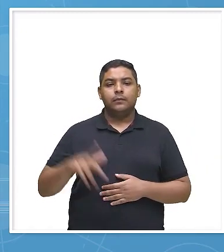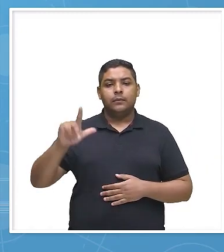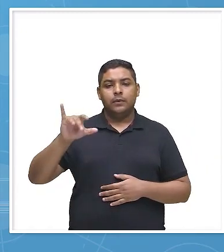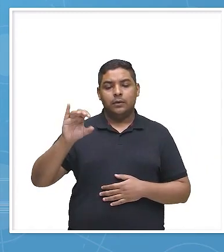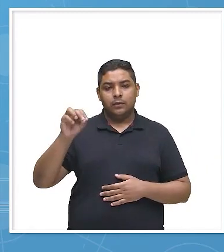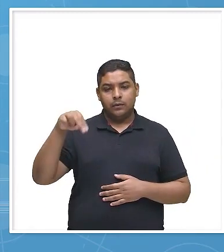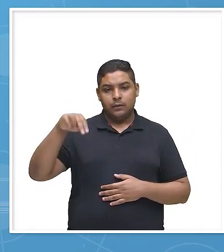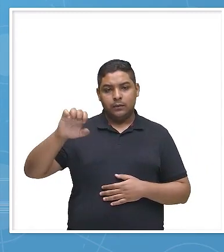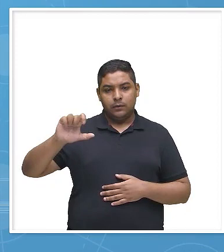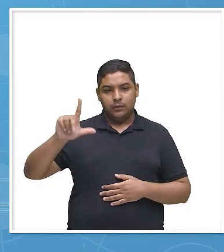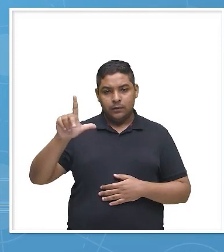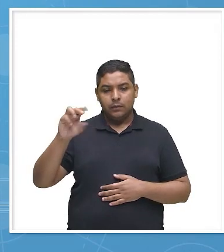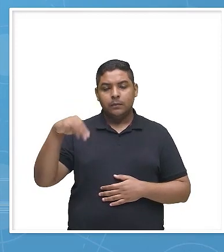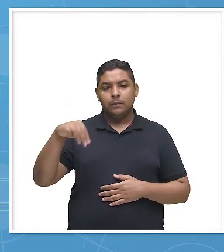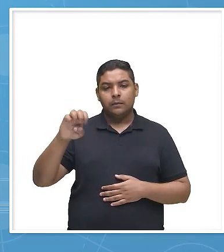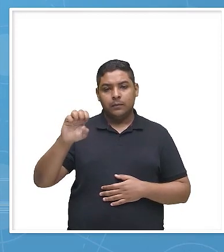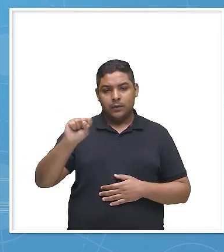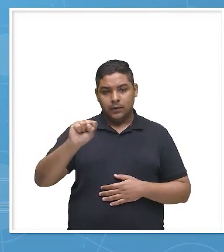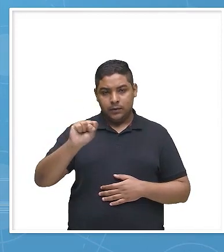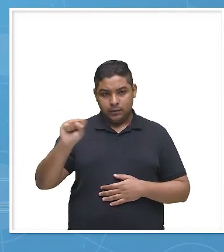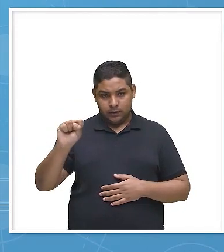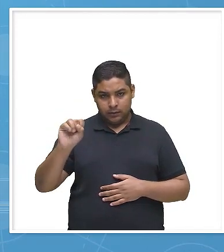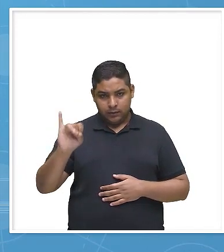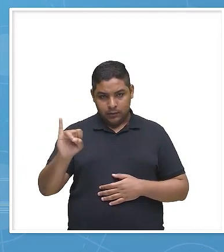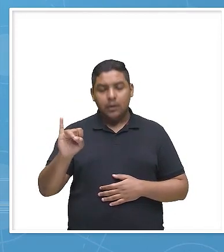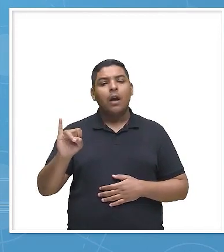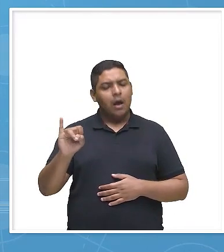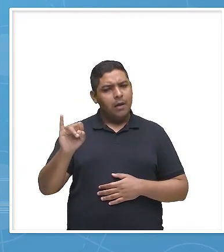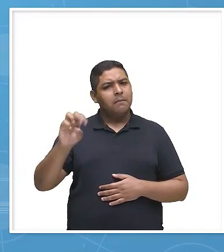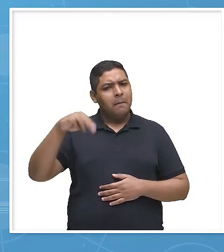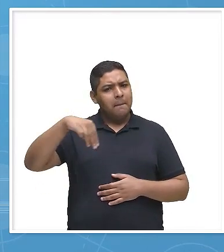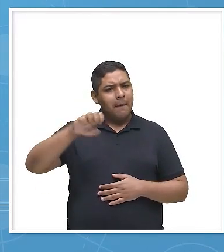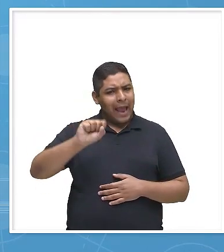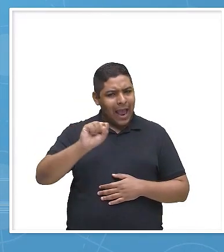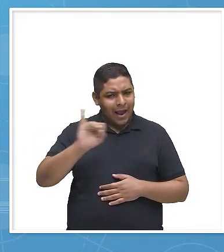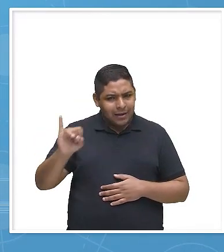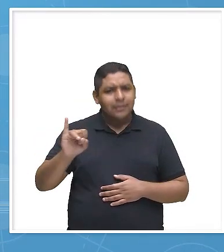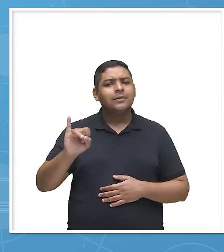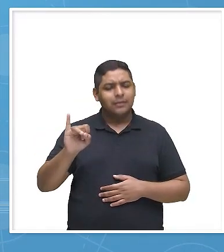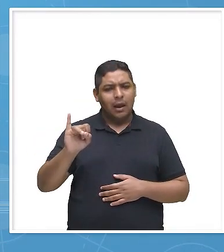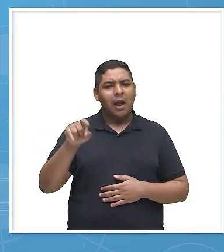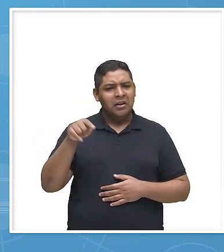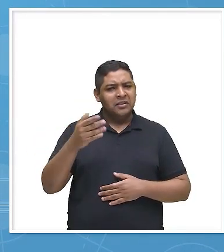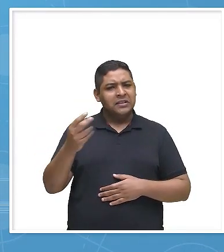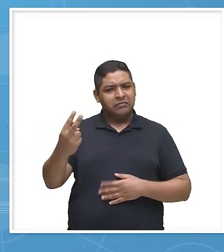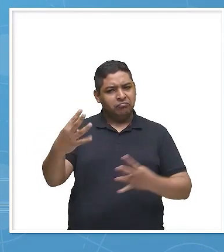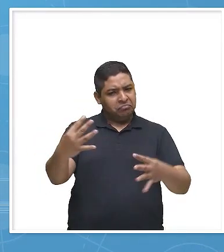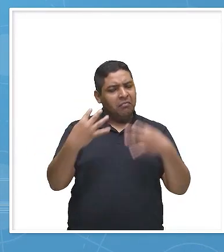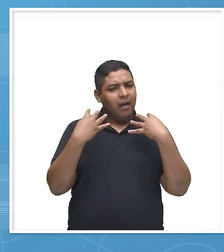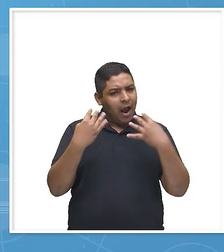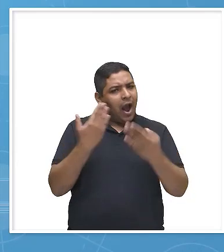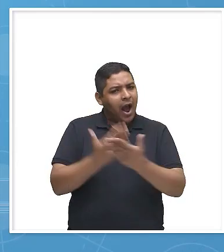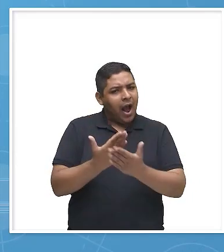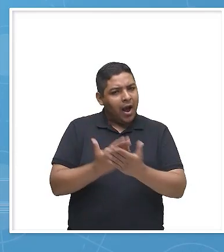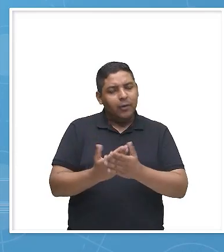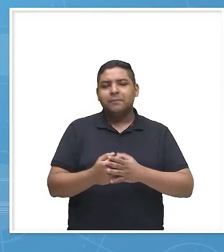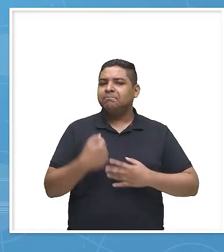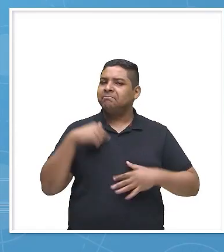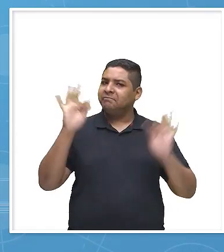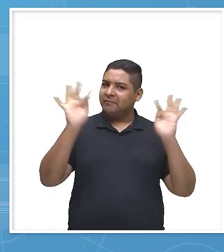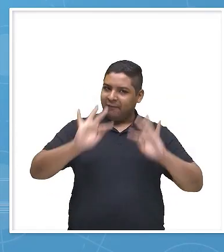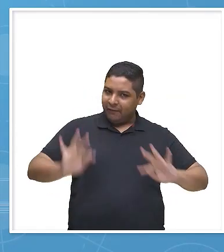estou vendo que o Messi está assistindo as minhas aulas, isso me deixa muito lisonjeado, mandou que a resposta correta é a letra